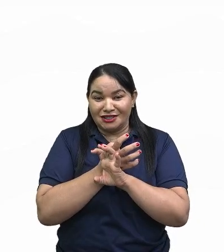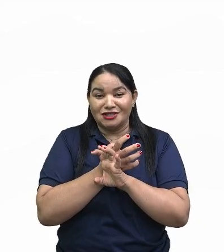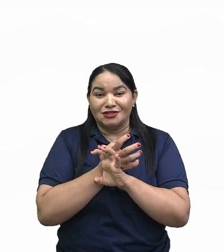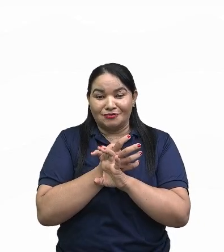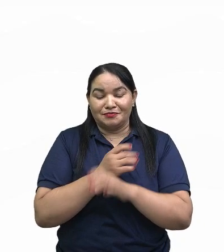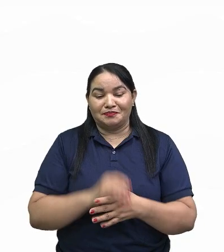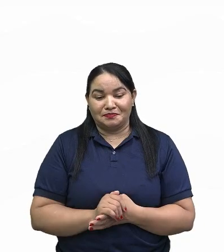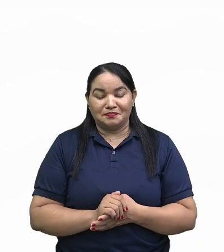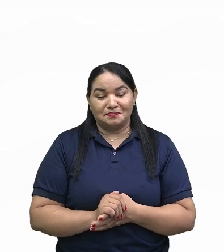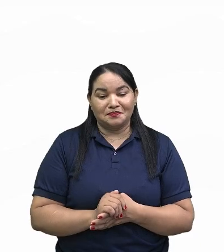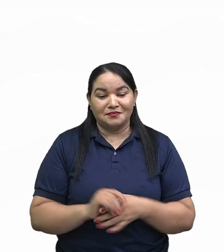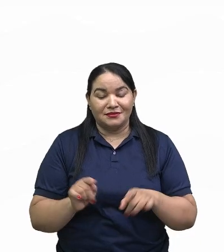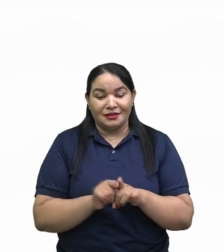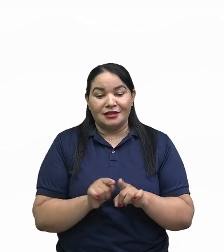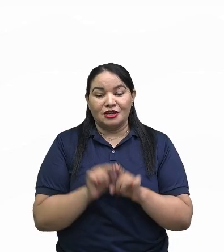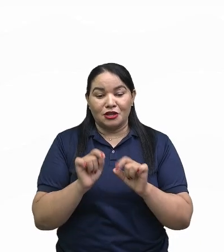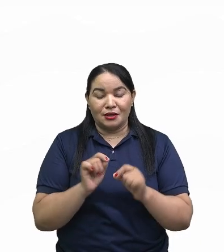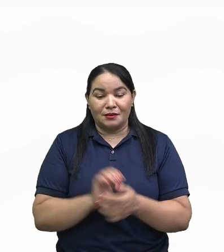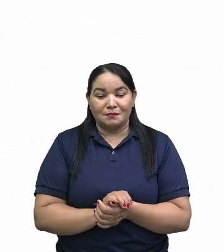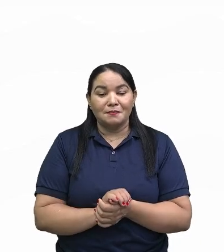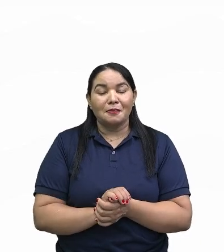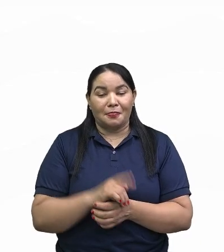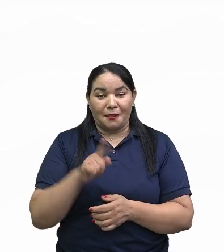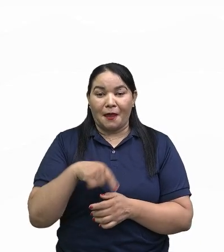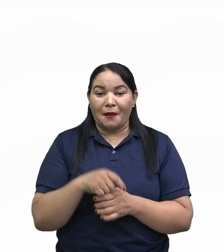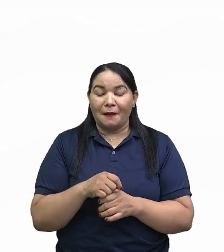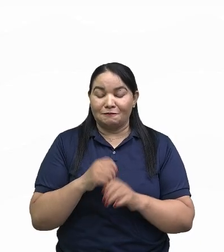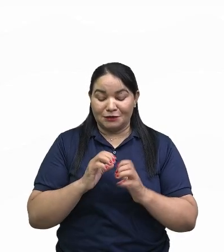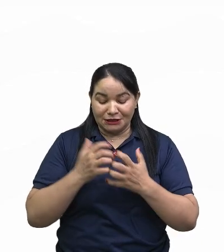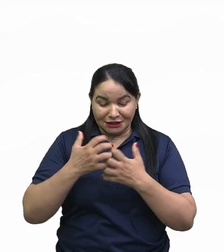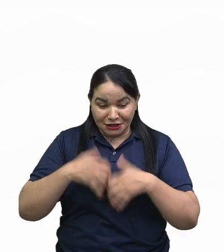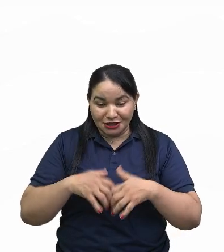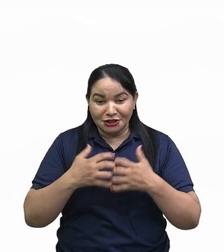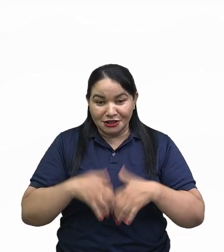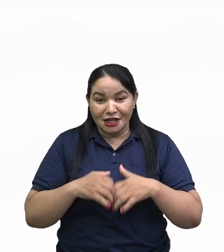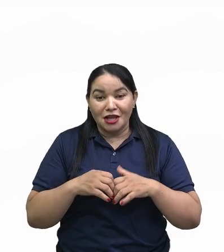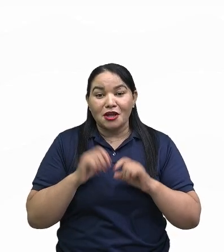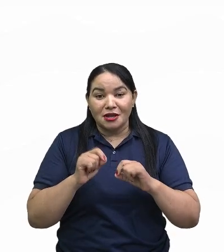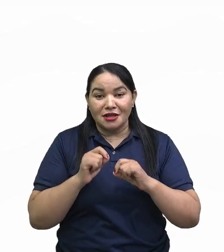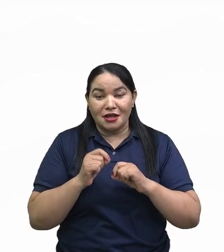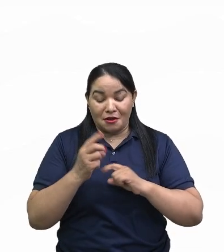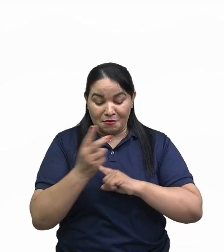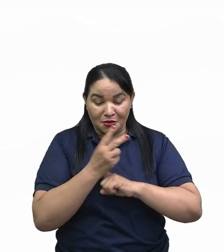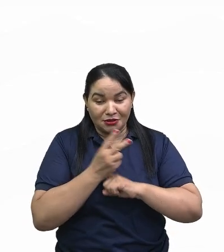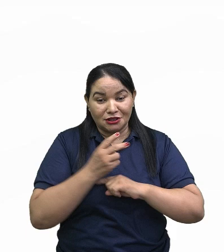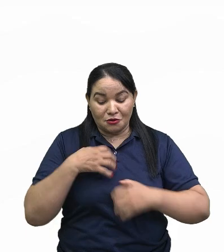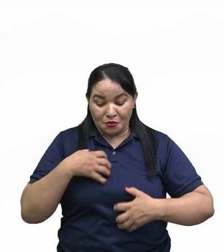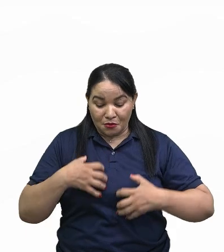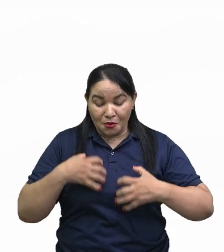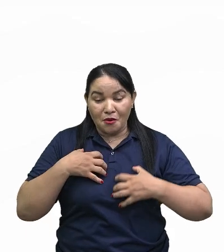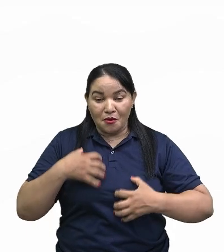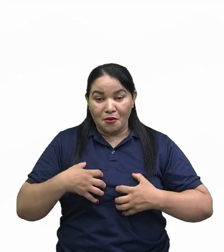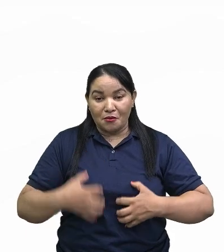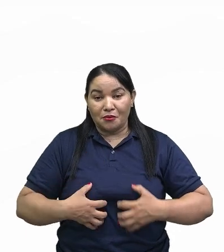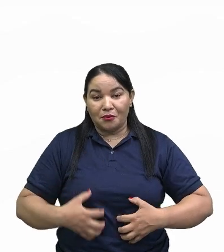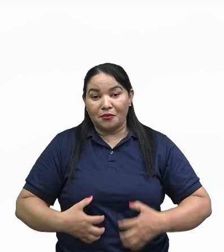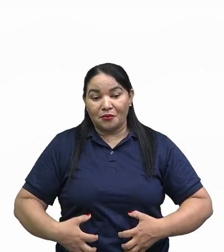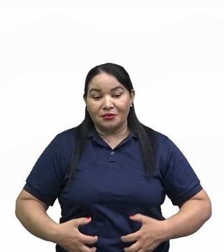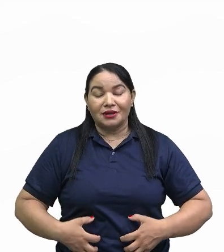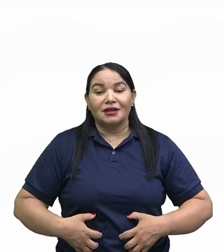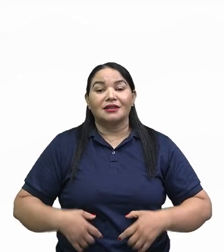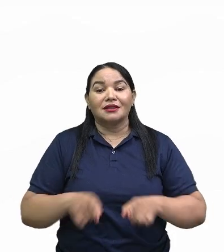de ossos. Ela representa esse sistema. Esse sistema que vai proteger órgãos internos, como por exemplo aqui a